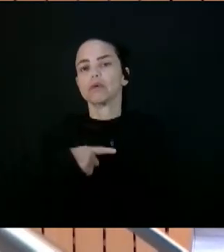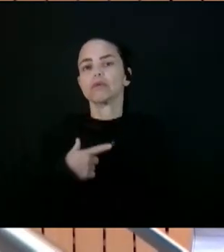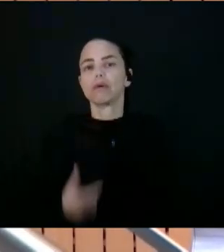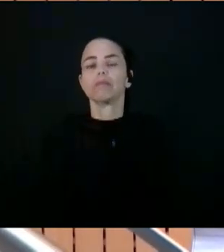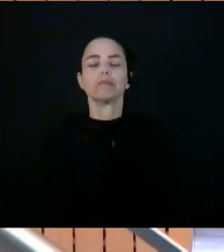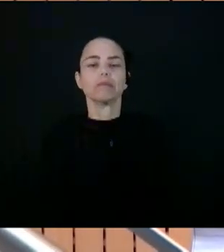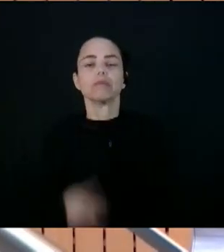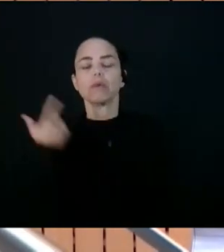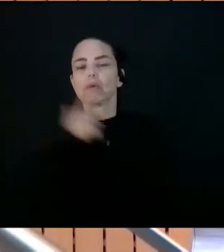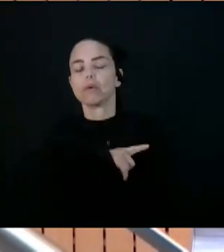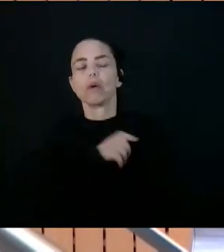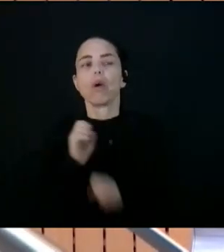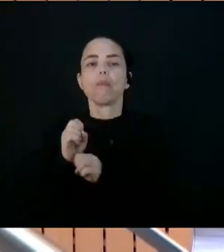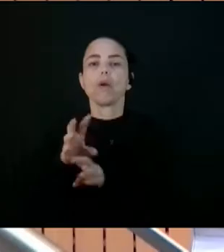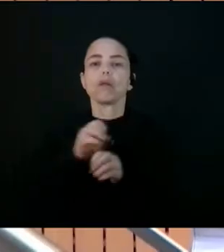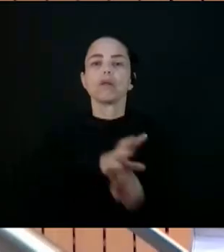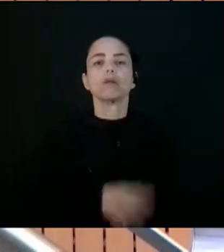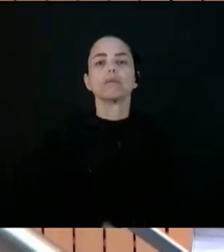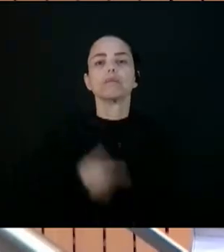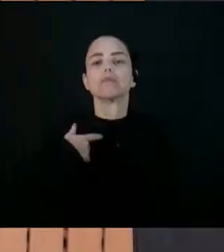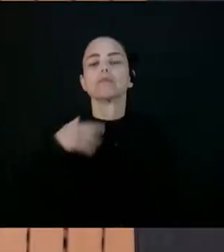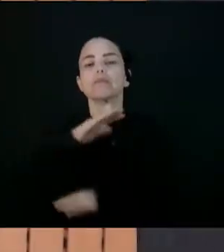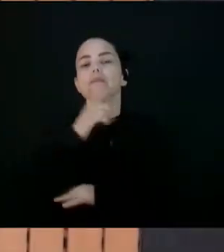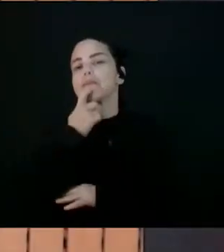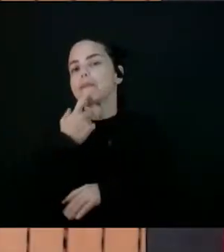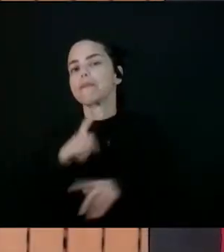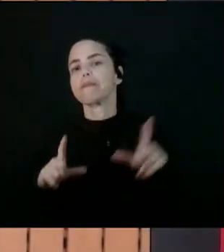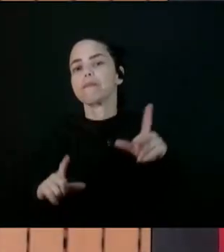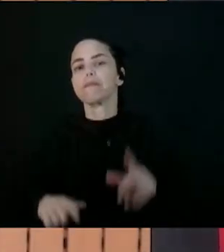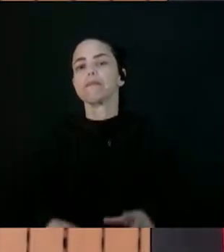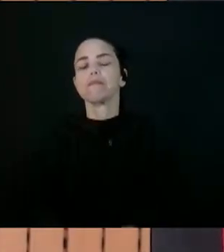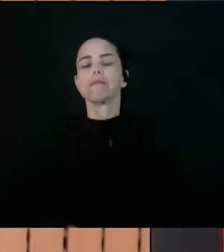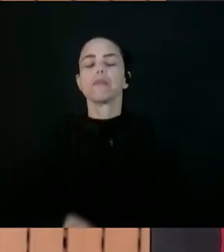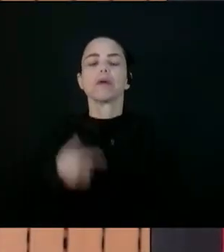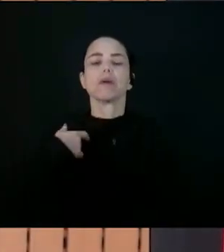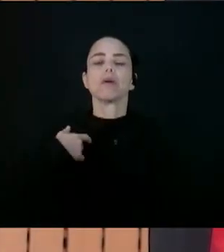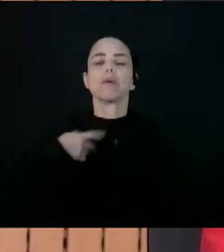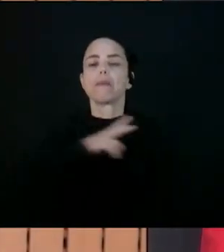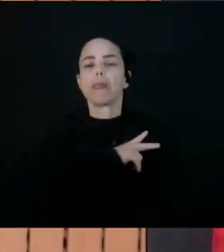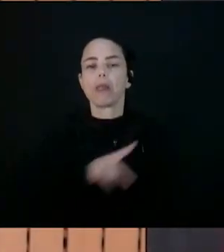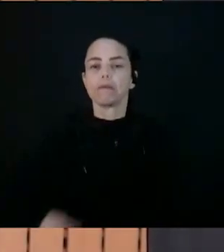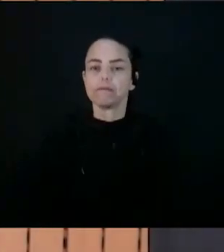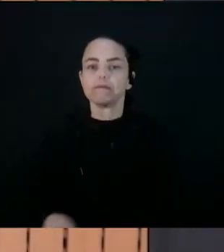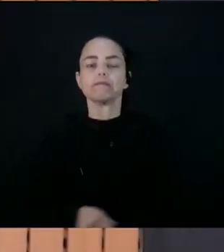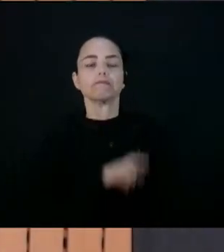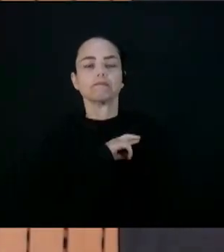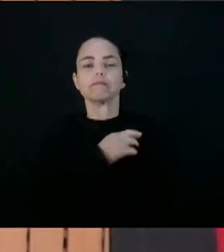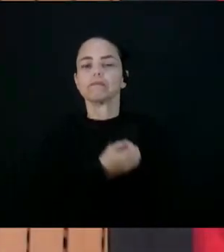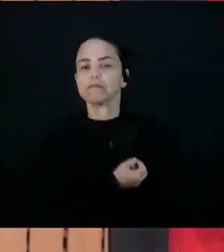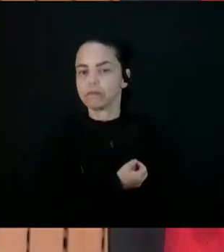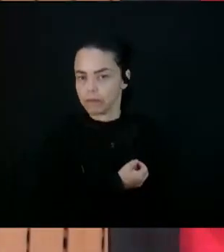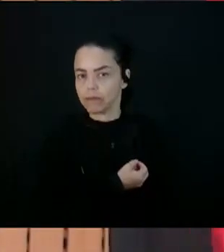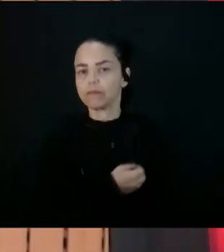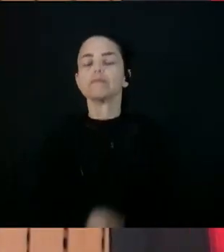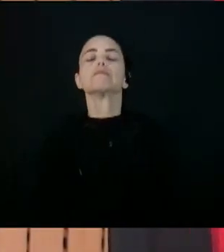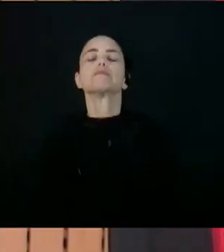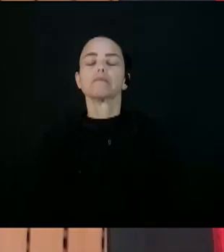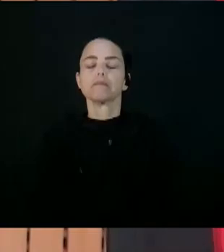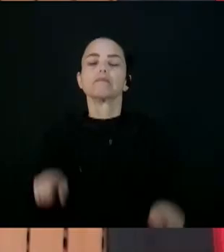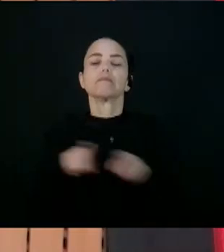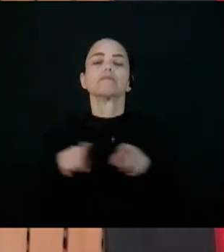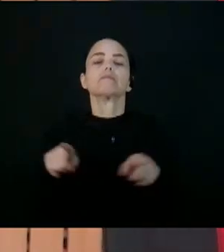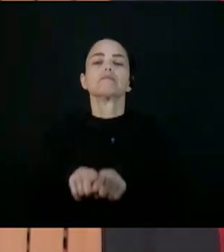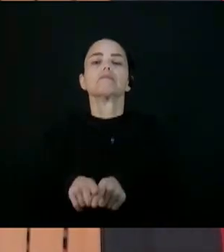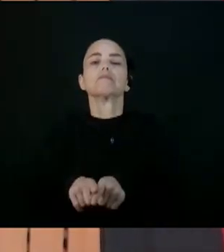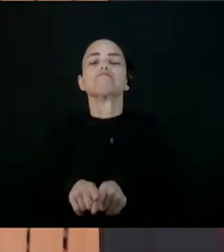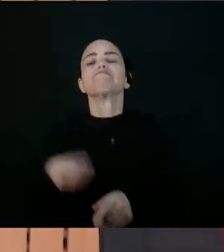conseguiu fazer aqui na Câmara Municipal de Campinas. O presidente da Câmara, vereador Luiz Rossini, também conviveu